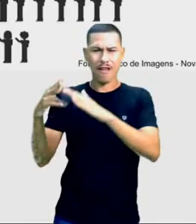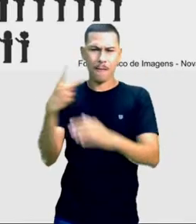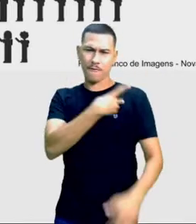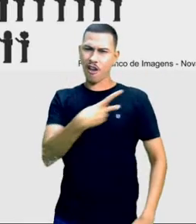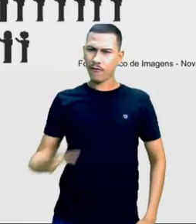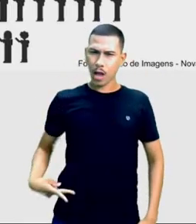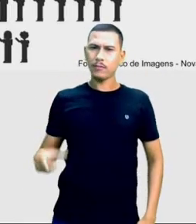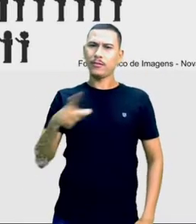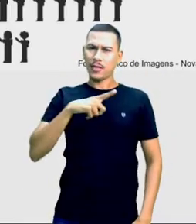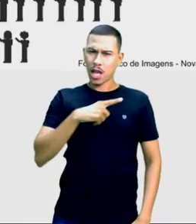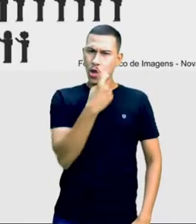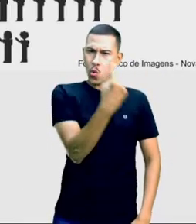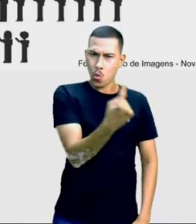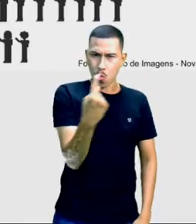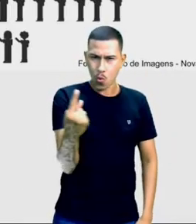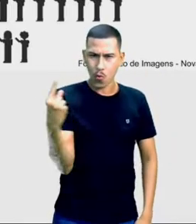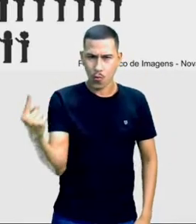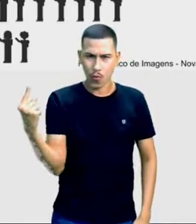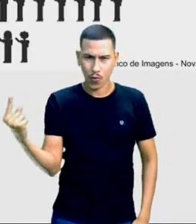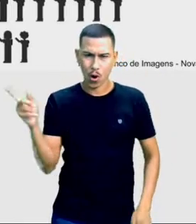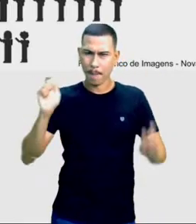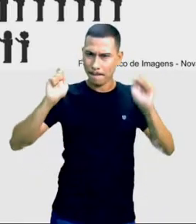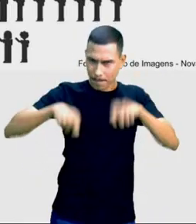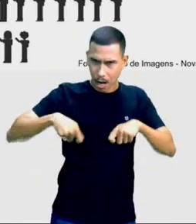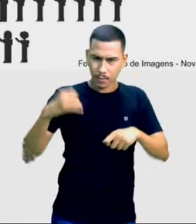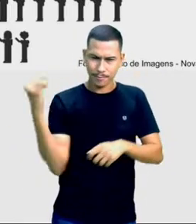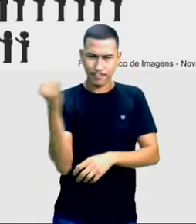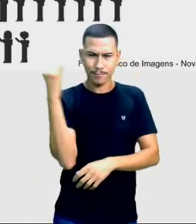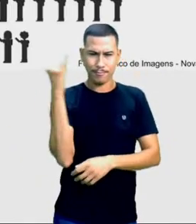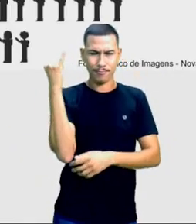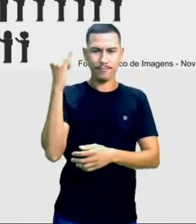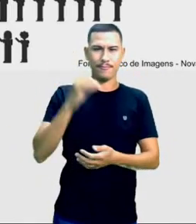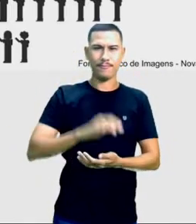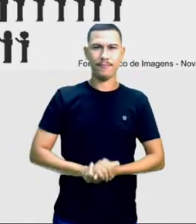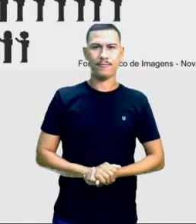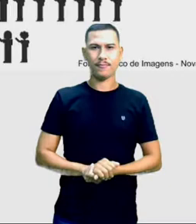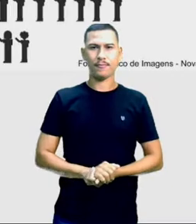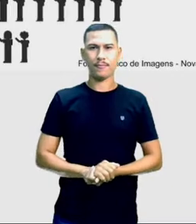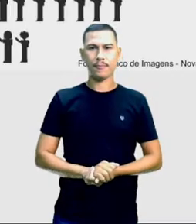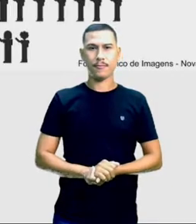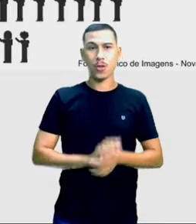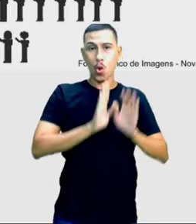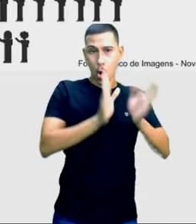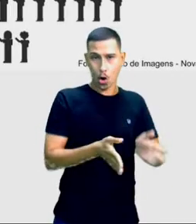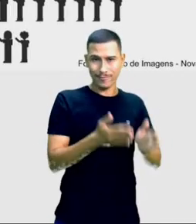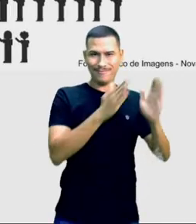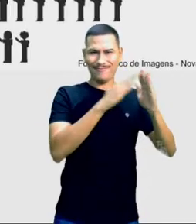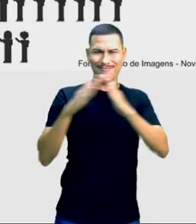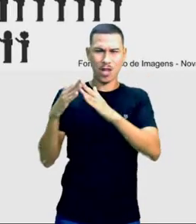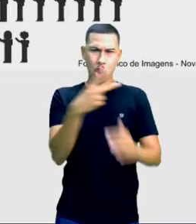seja, todo município tem que ter a Câmara Municipal de Vereadores. Hoje as câmaras têm